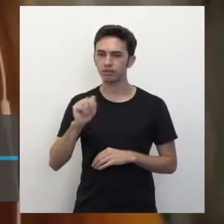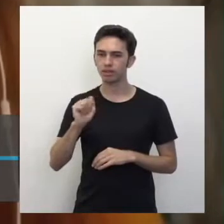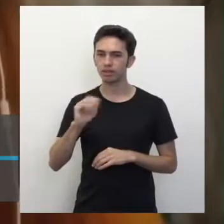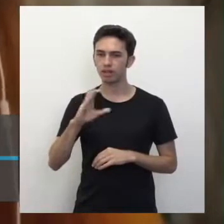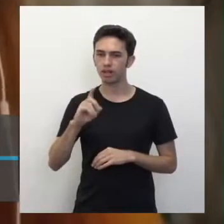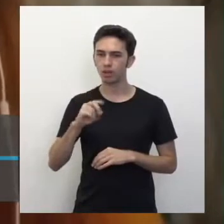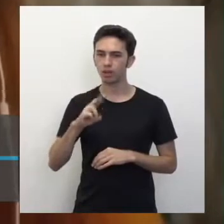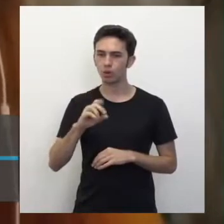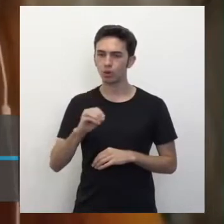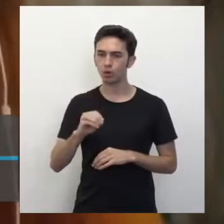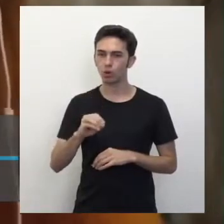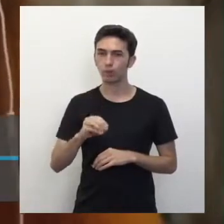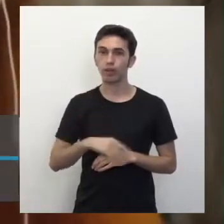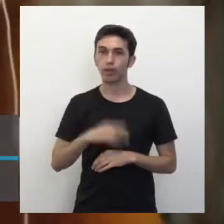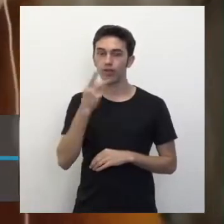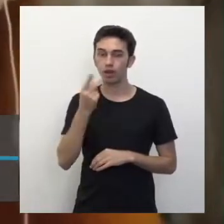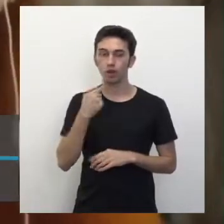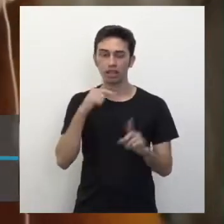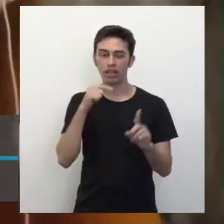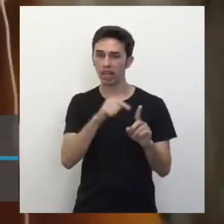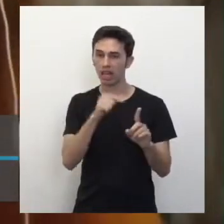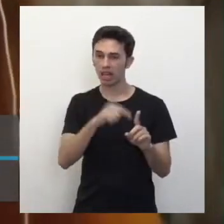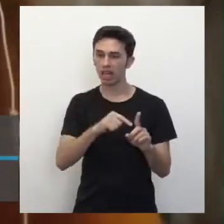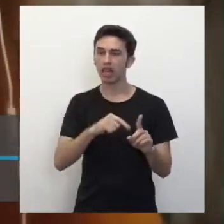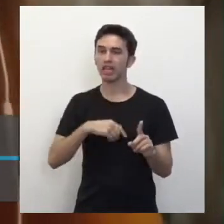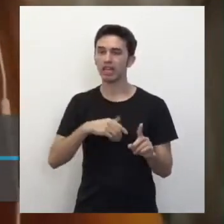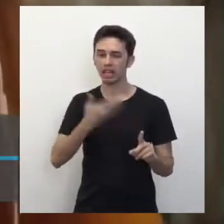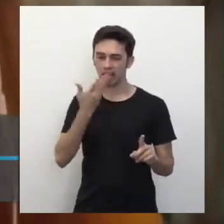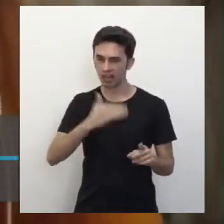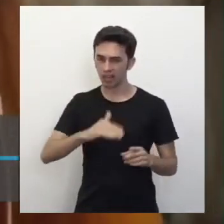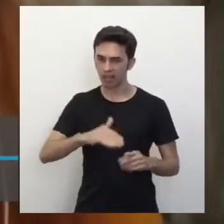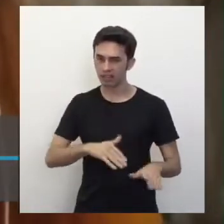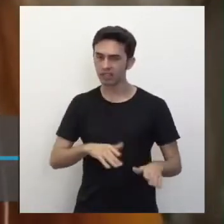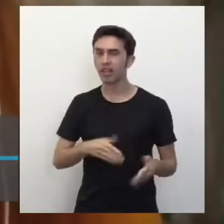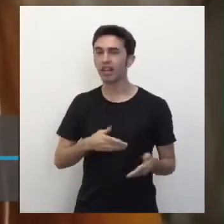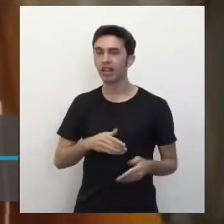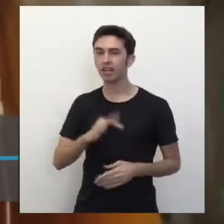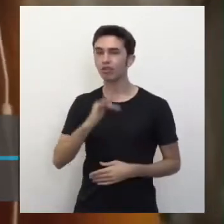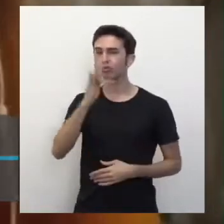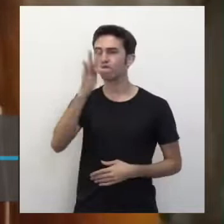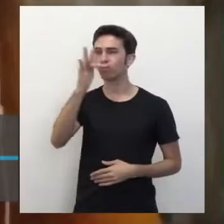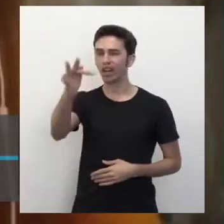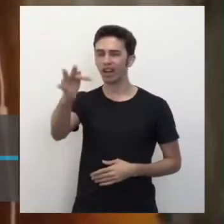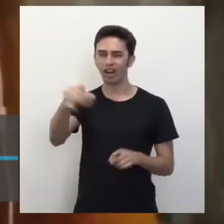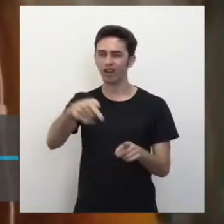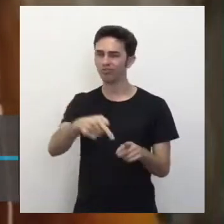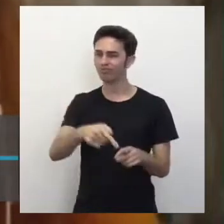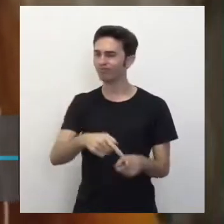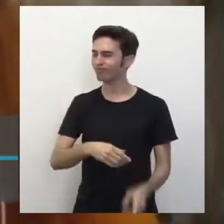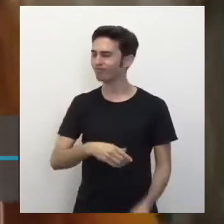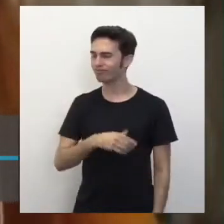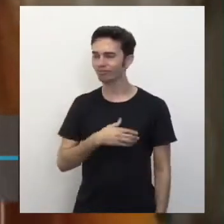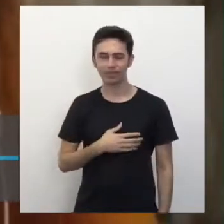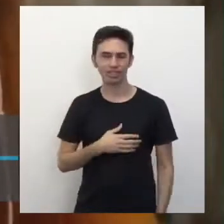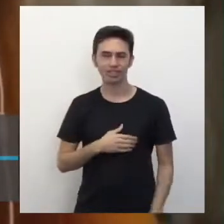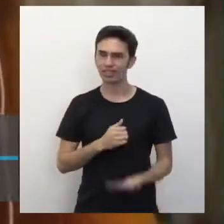bebê, né, que essa criança estava predestinada a ter um final horrível,